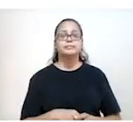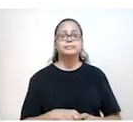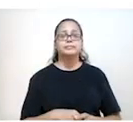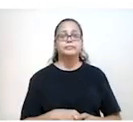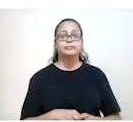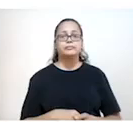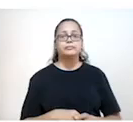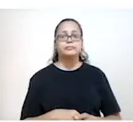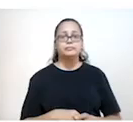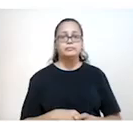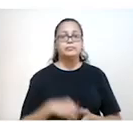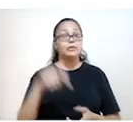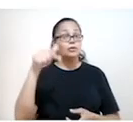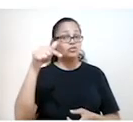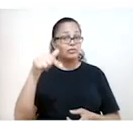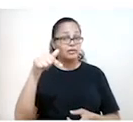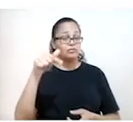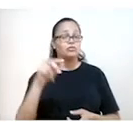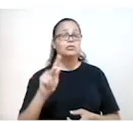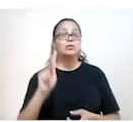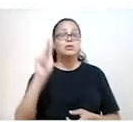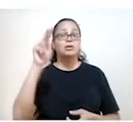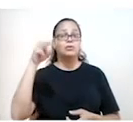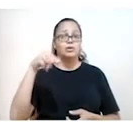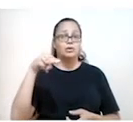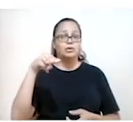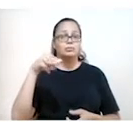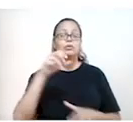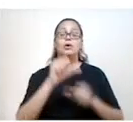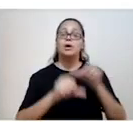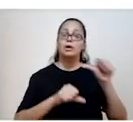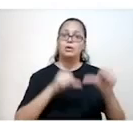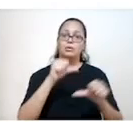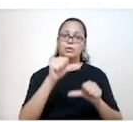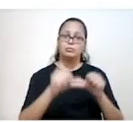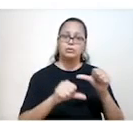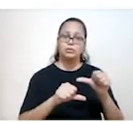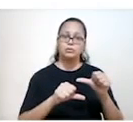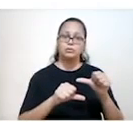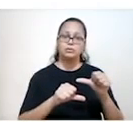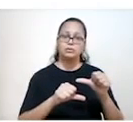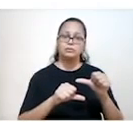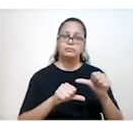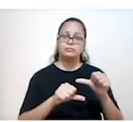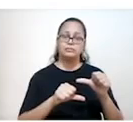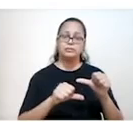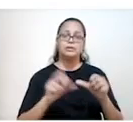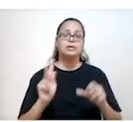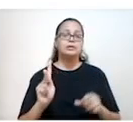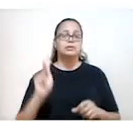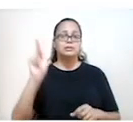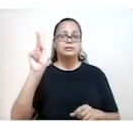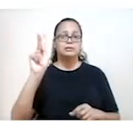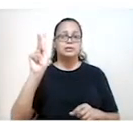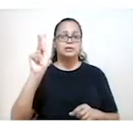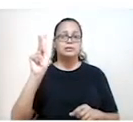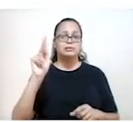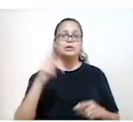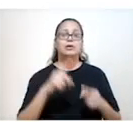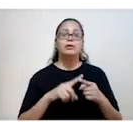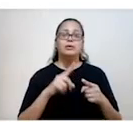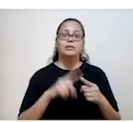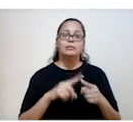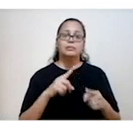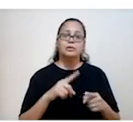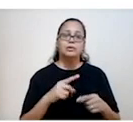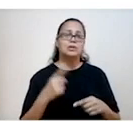7. Esse aqui é o quilômetro, é o que muda, não é? Se é o que muda, ele vai ser o K. Porque aqui pode